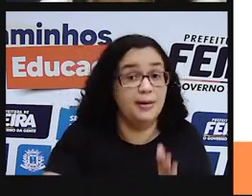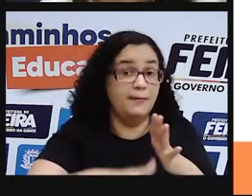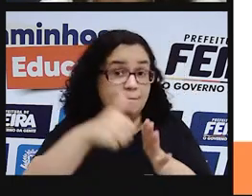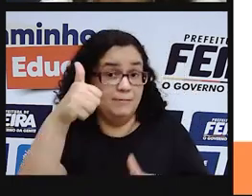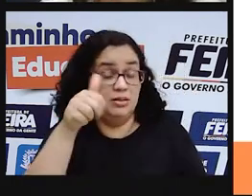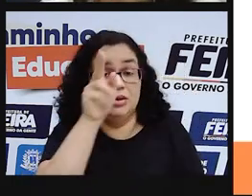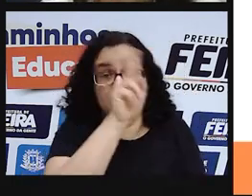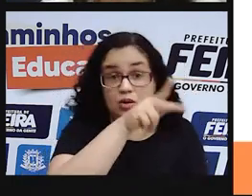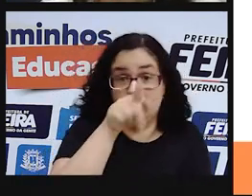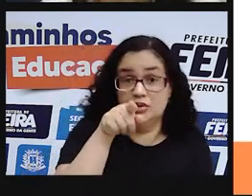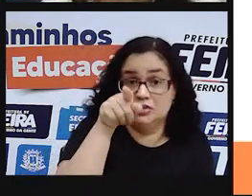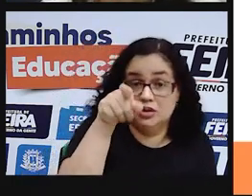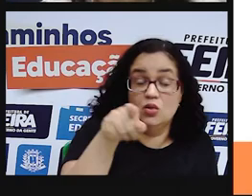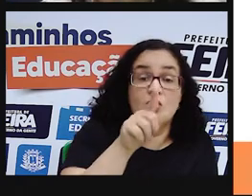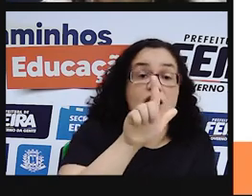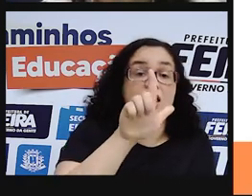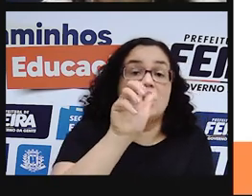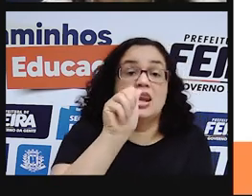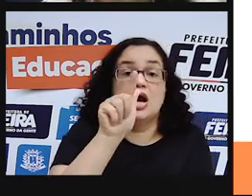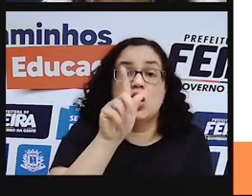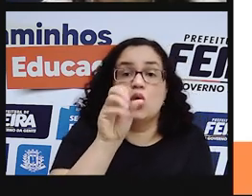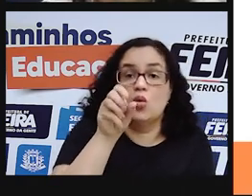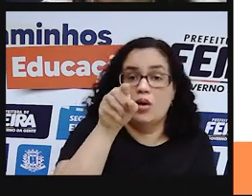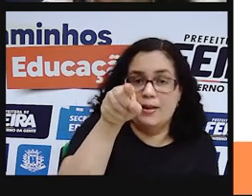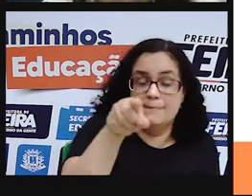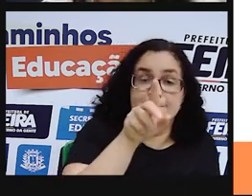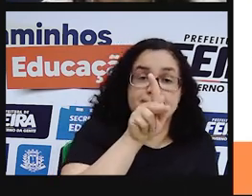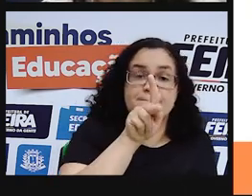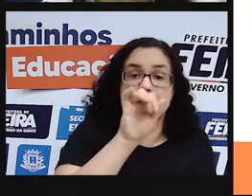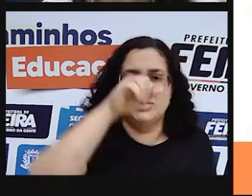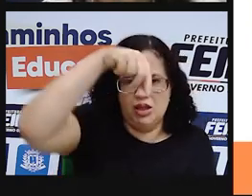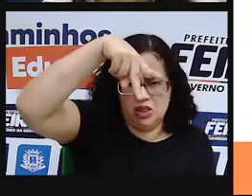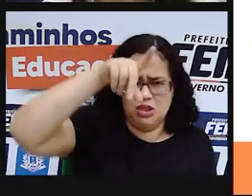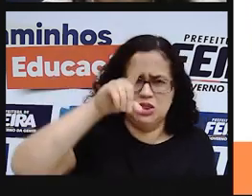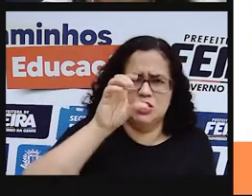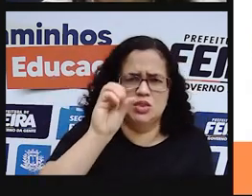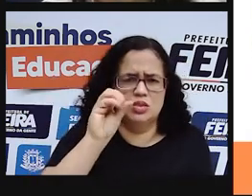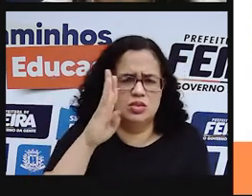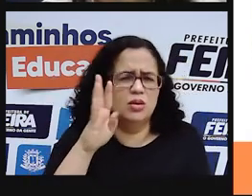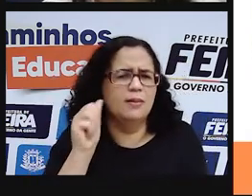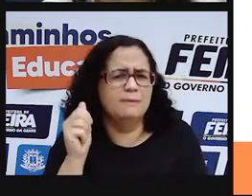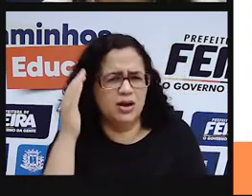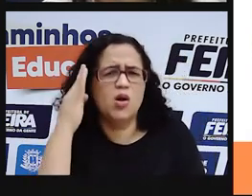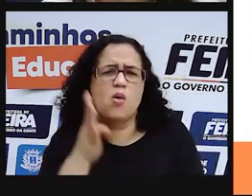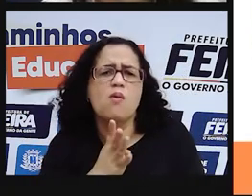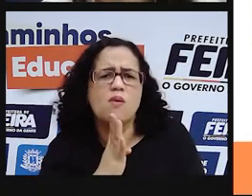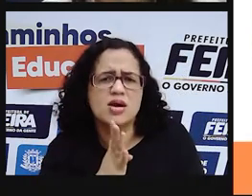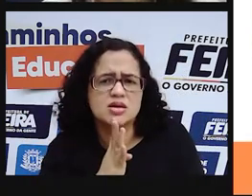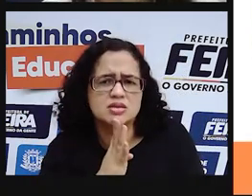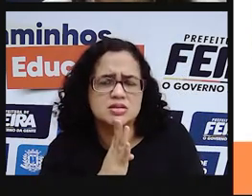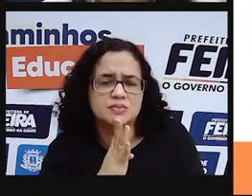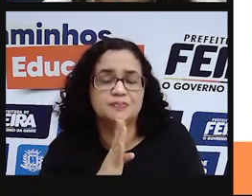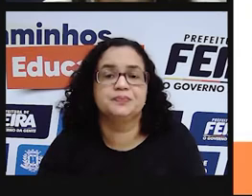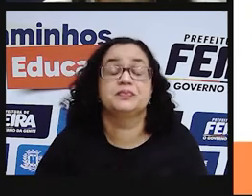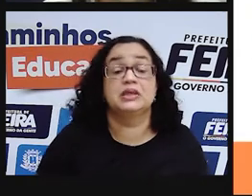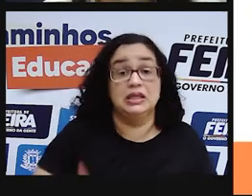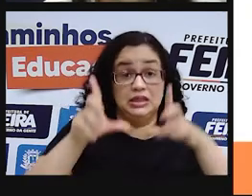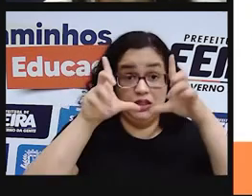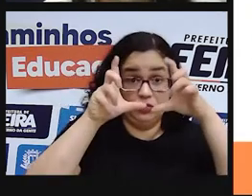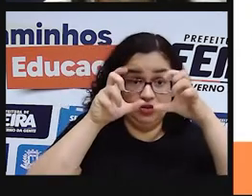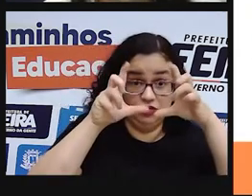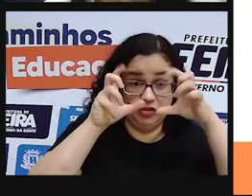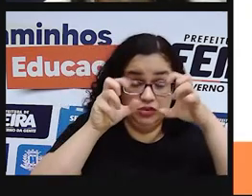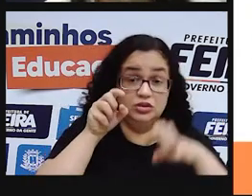primeira que a própria Quem foi a lagoa da Pindoba de ouviram falar nessa Lagoa aí tem uma